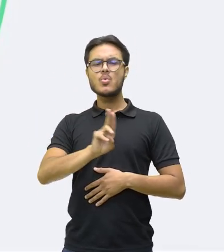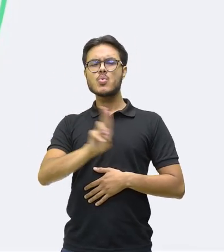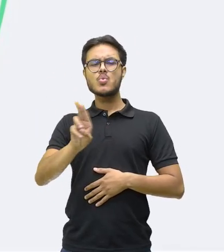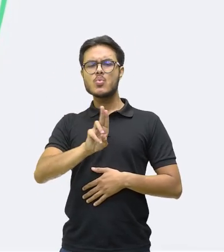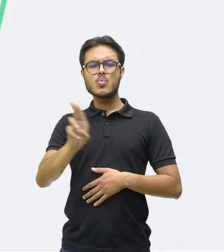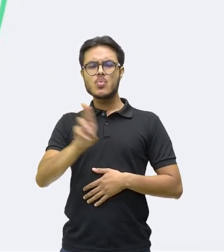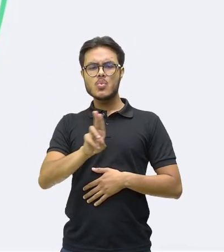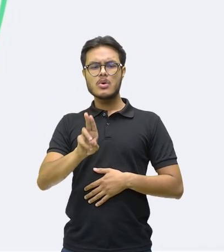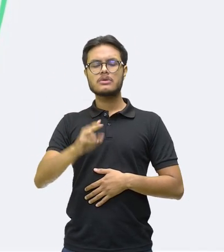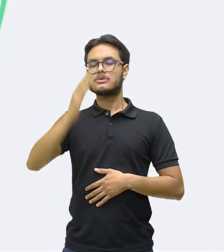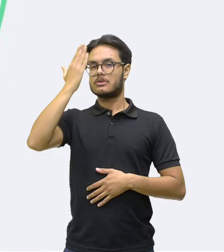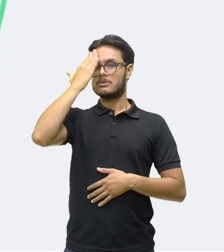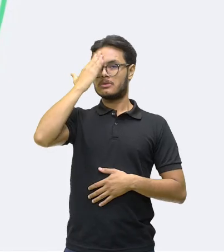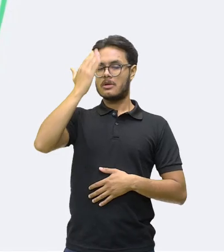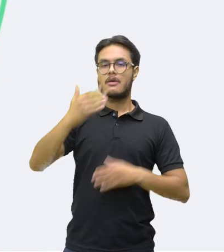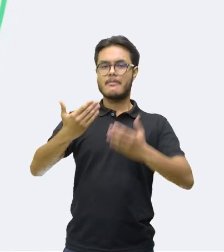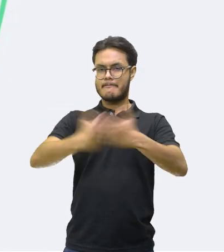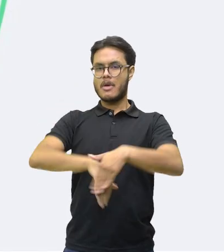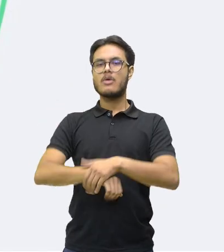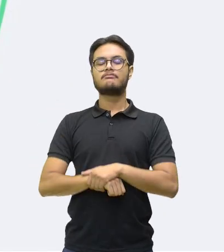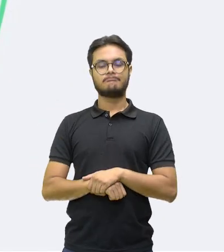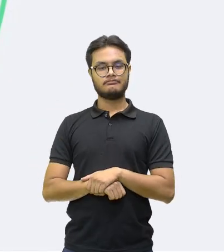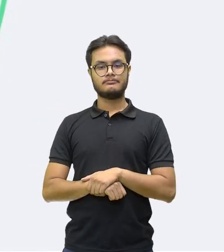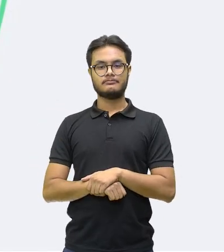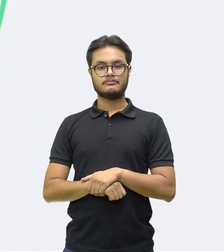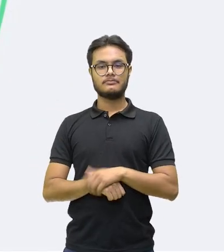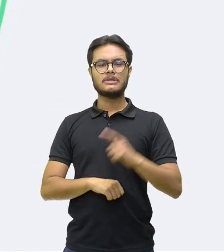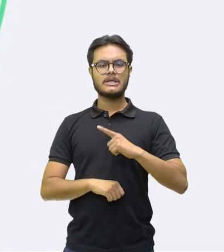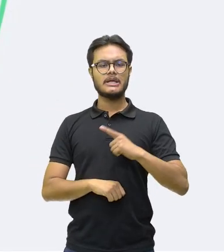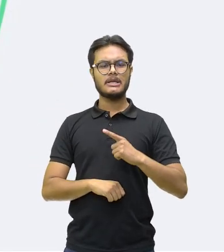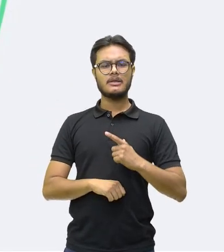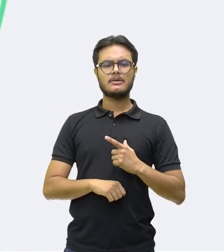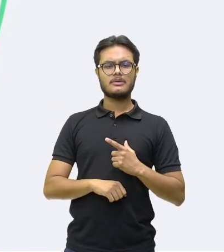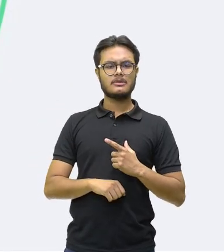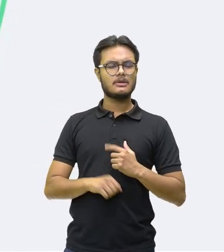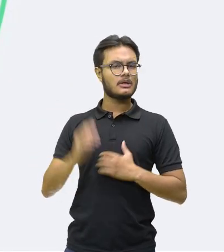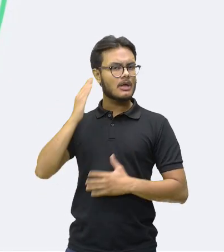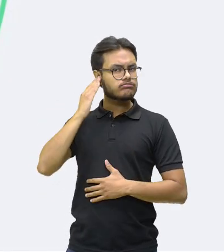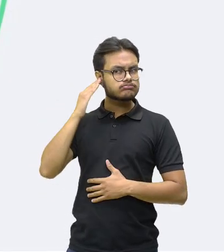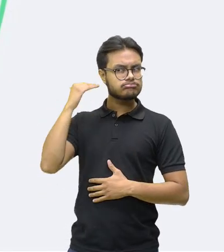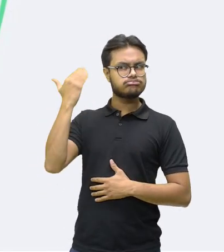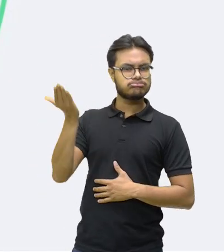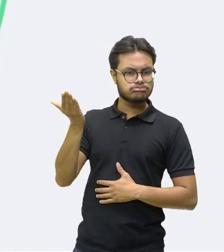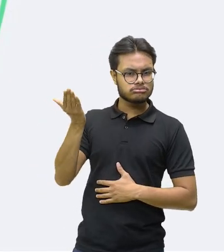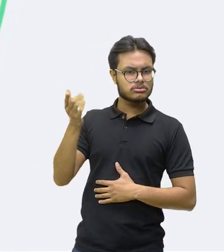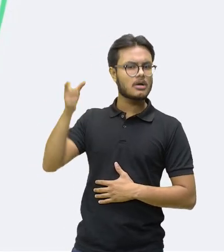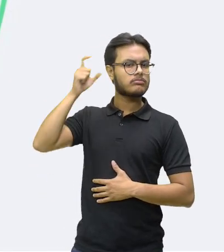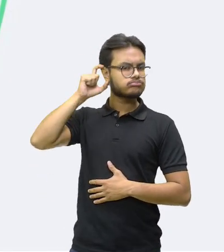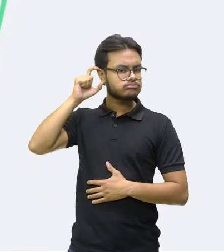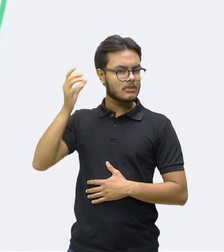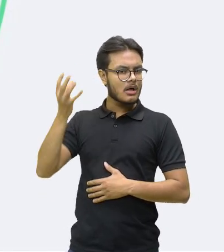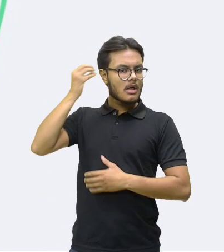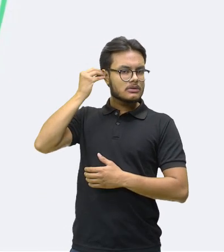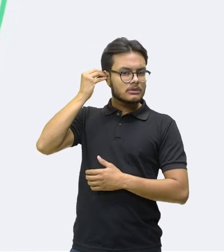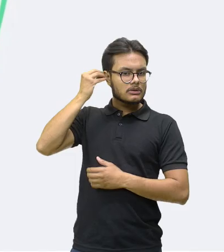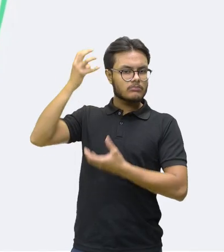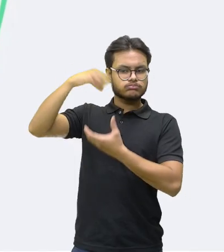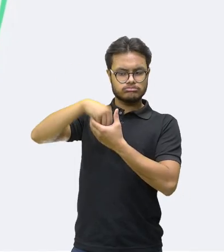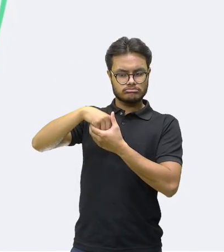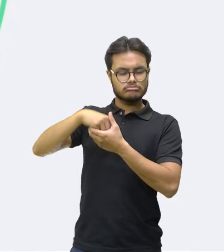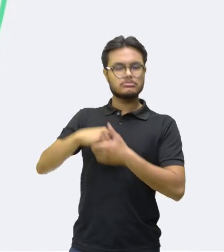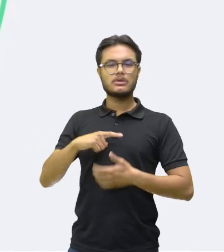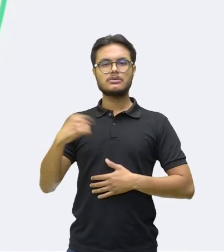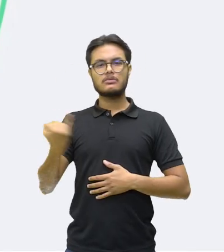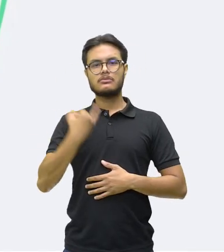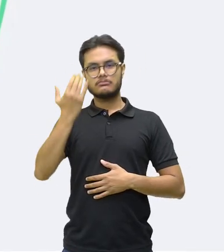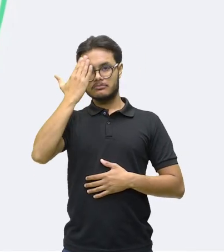aparecem. E você tem que saber para a prova, tá? Tem que lembrar o que é o ouvido externo, o ouvido médio, tem que lembrar o ouvido interno. Isso é importante não esquecer. Tá